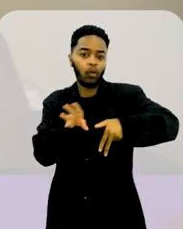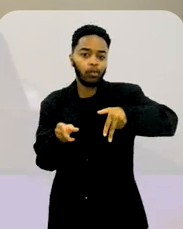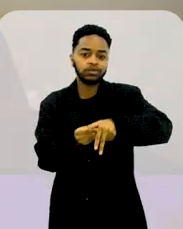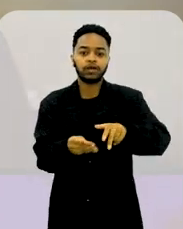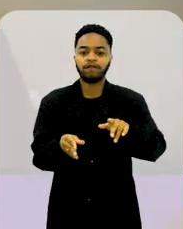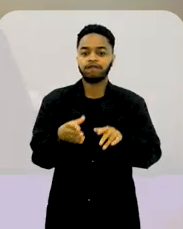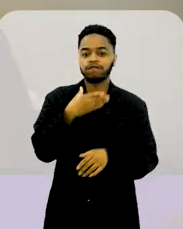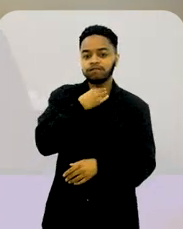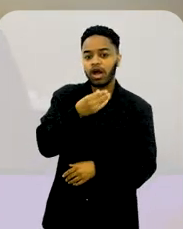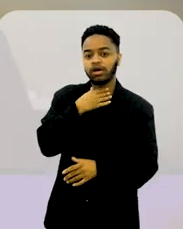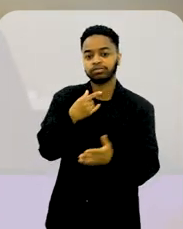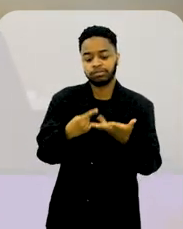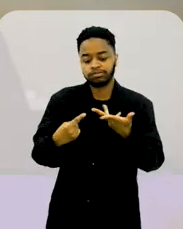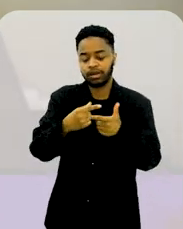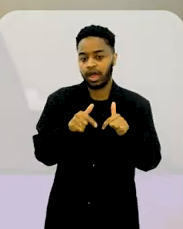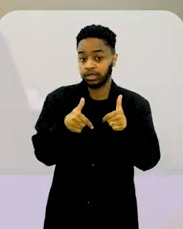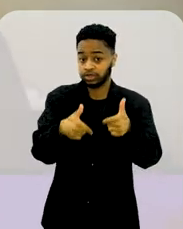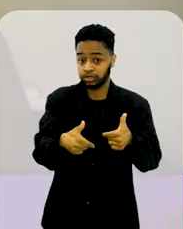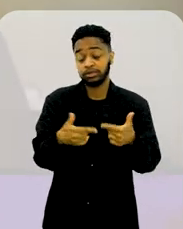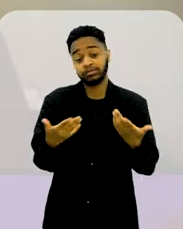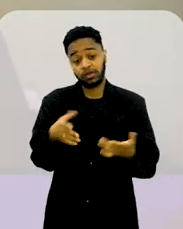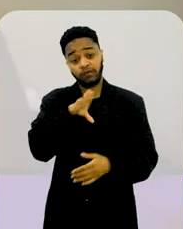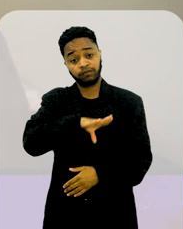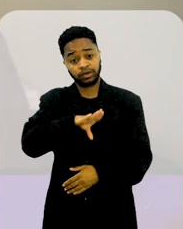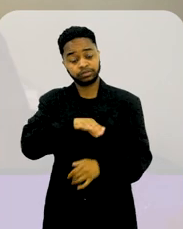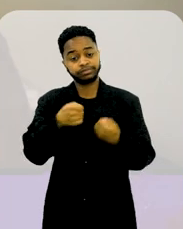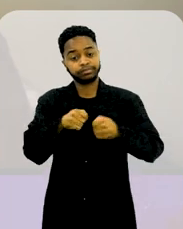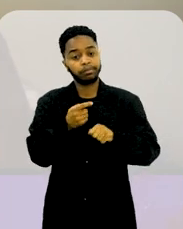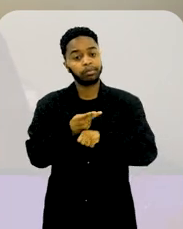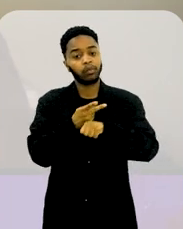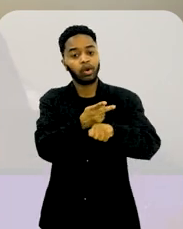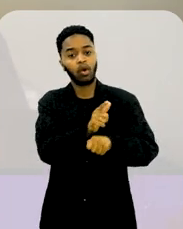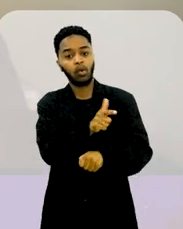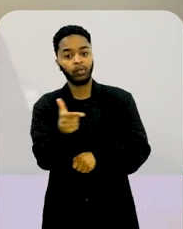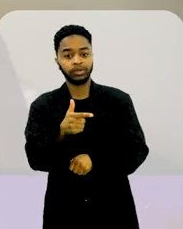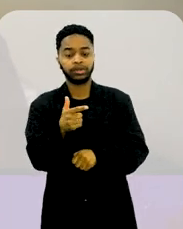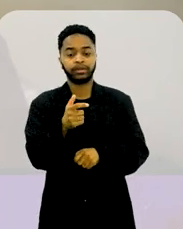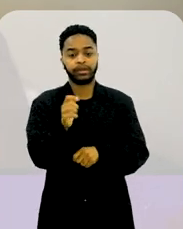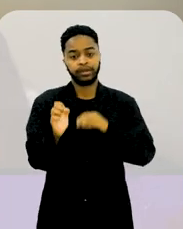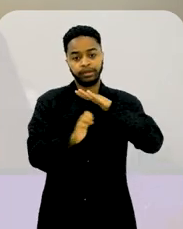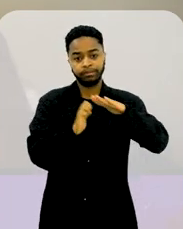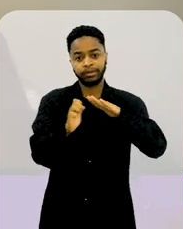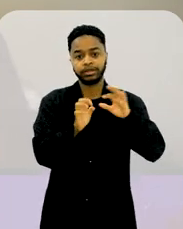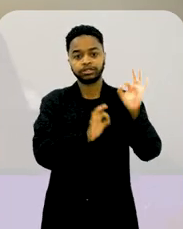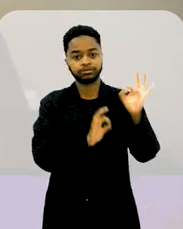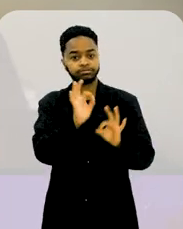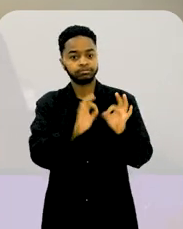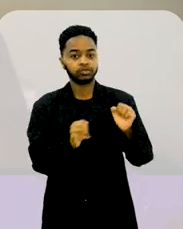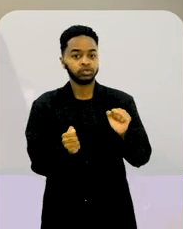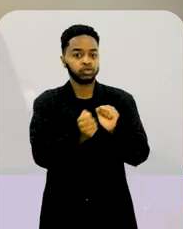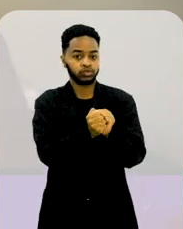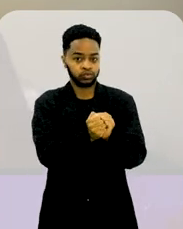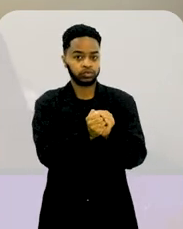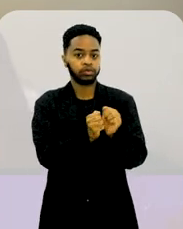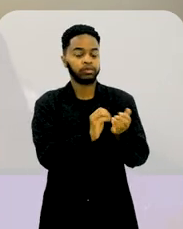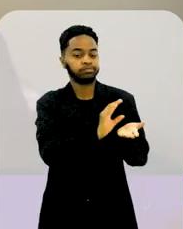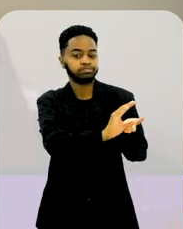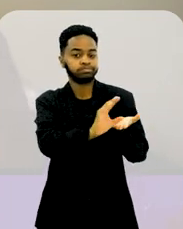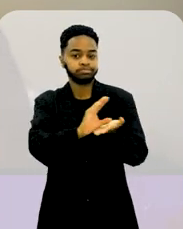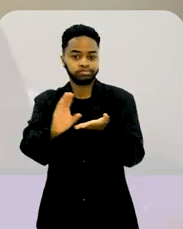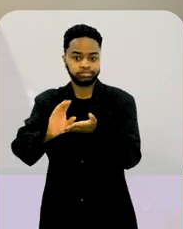pirâmide o Vasco vai ter que buscar uma outra empresa para que de fato continue sendo comandado aí o